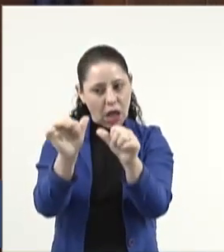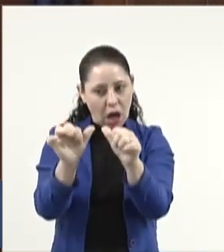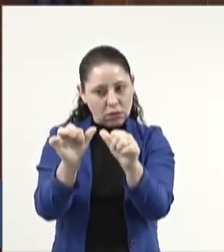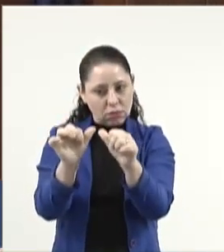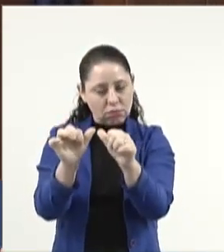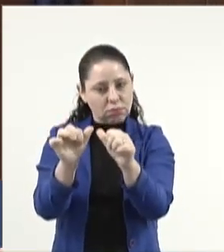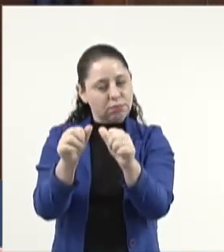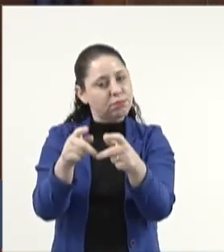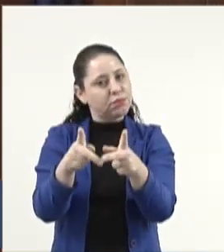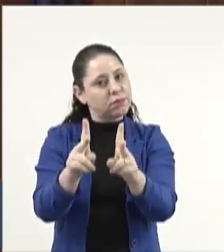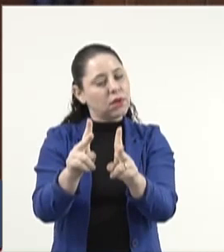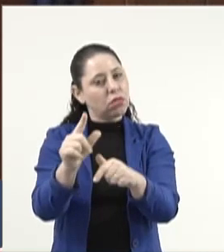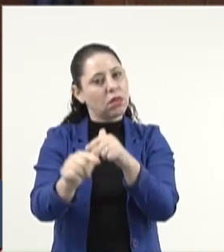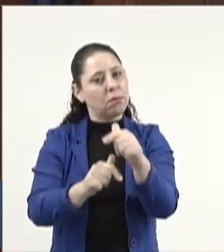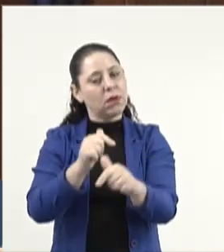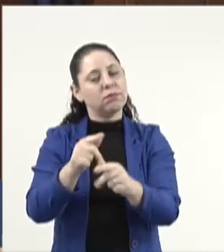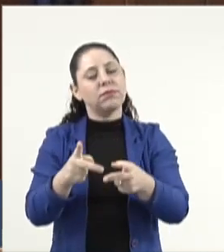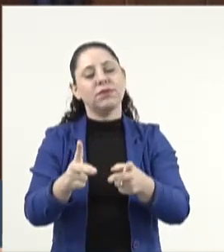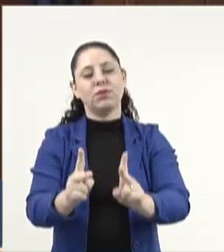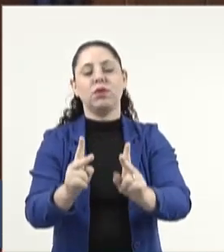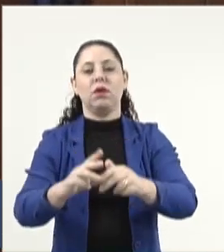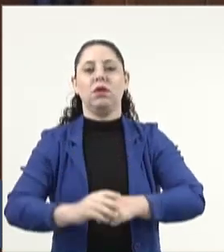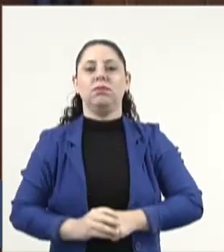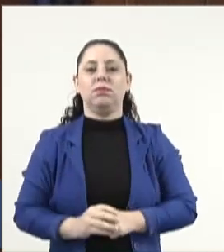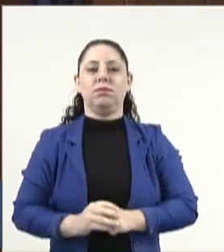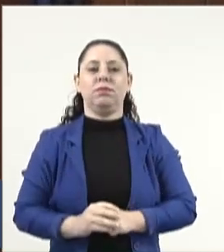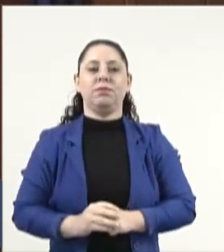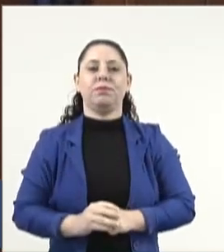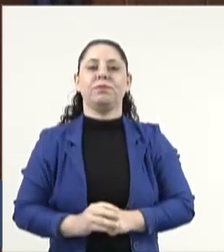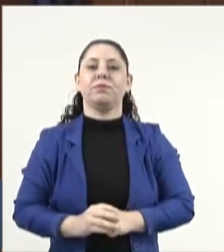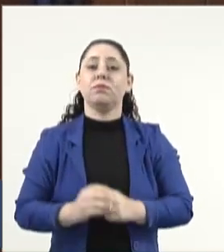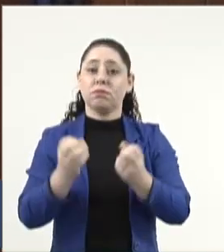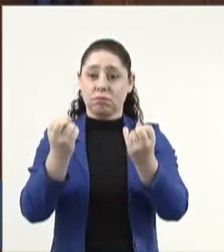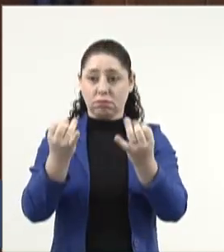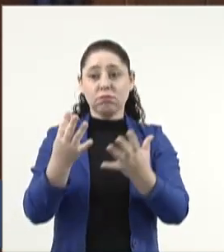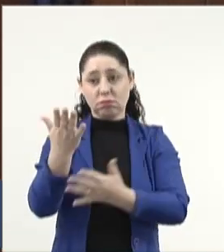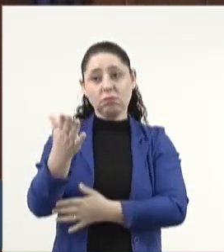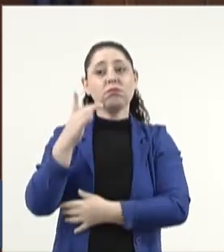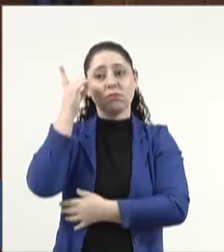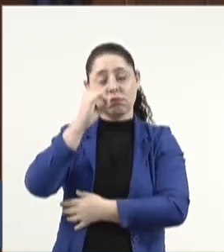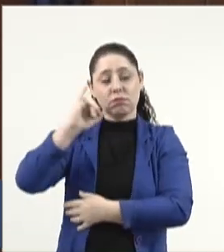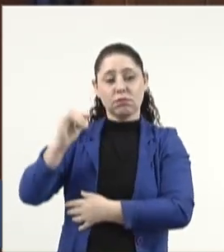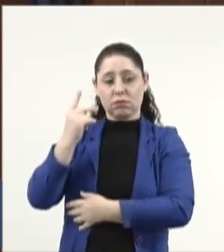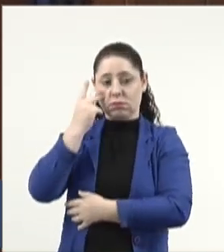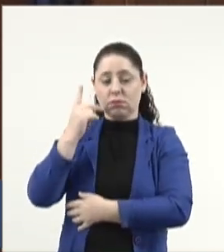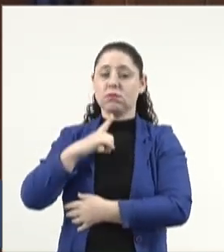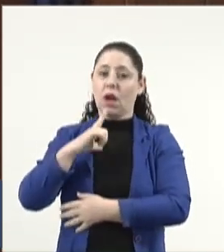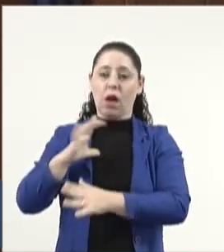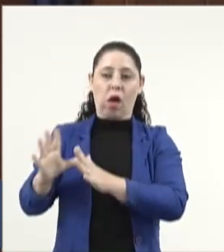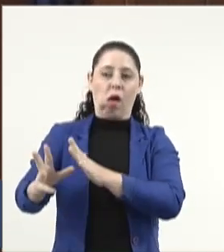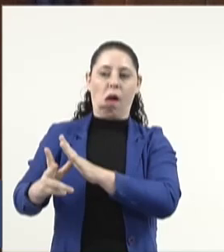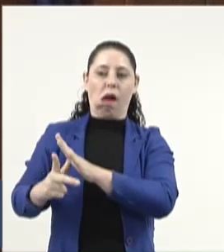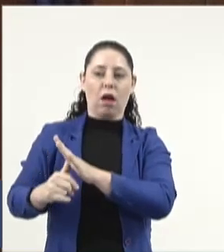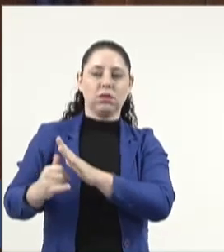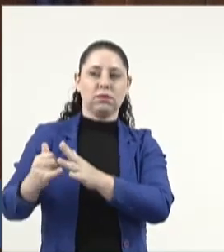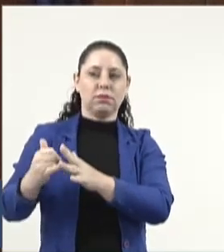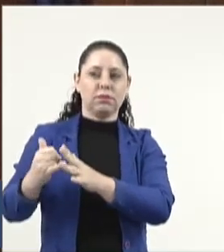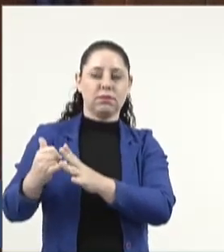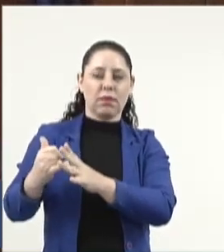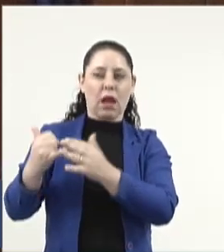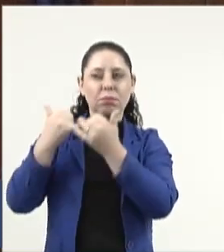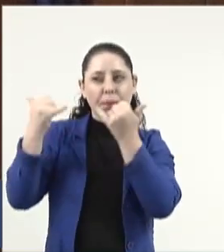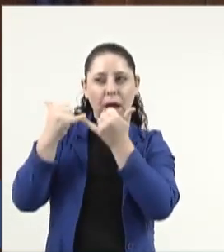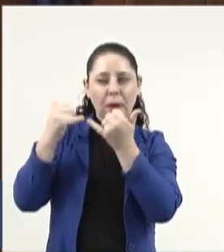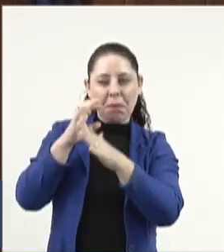dar continuidade àquele trabalho, né? É como disse aqui o deputado João Henrique, quando há um furto de energia, a empresa vai